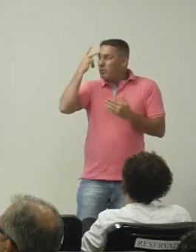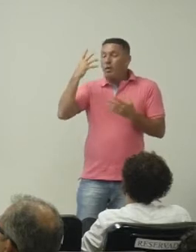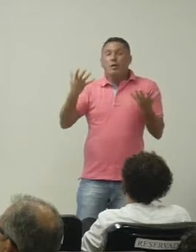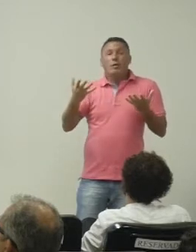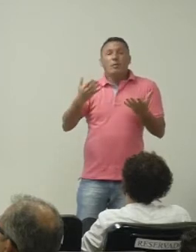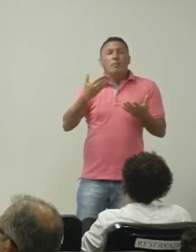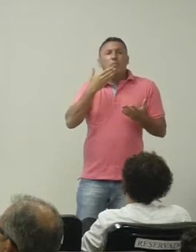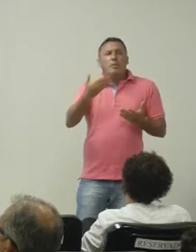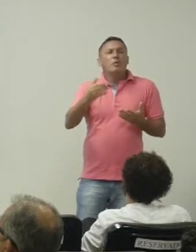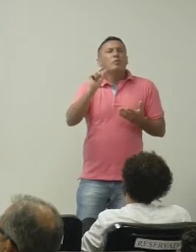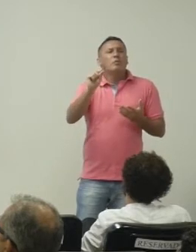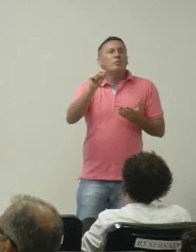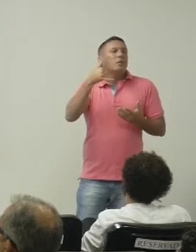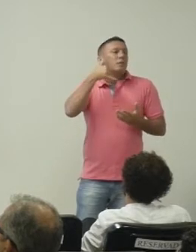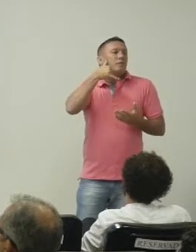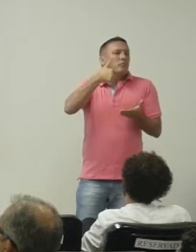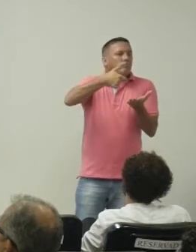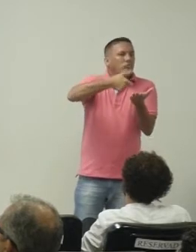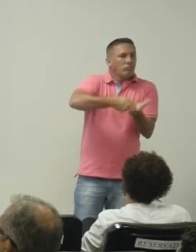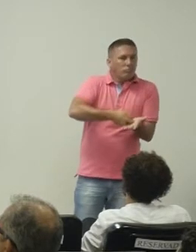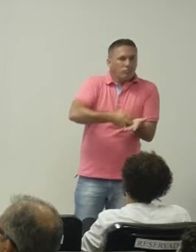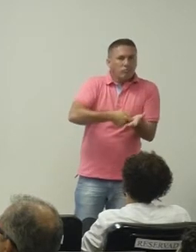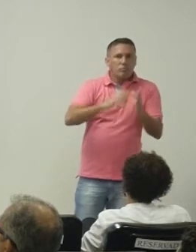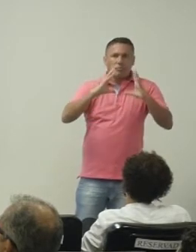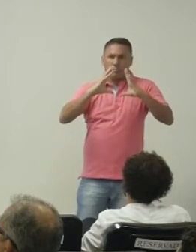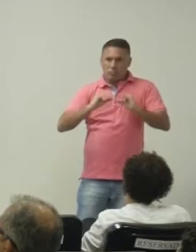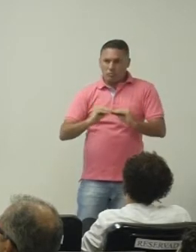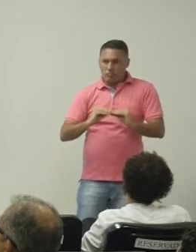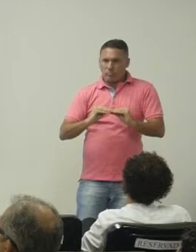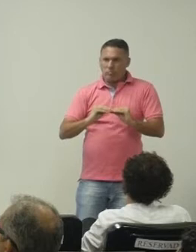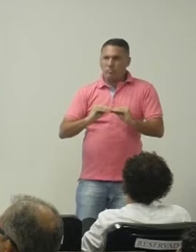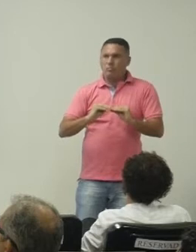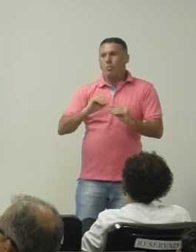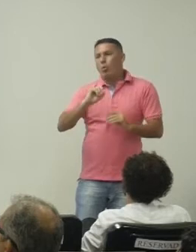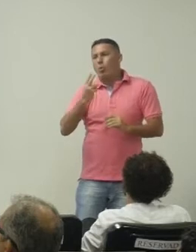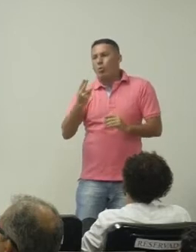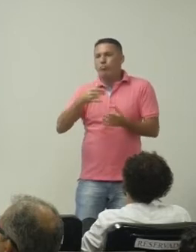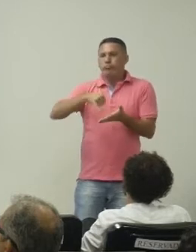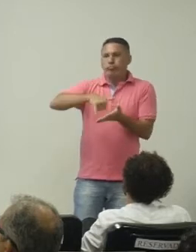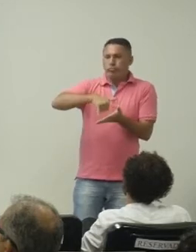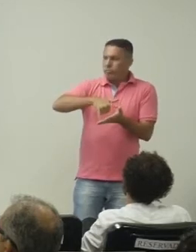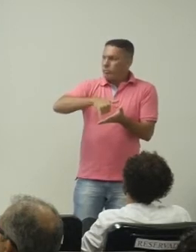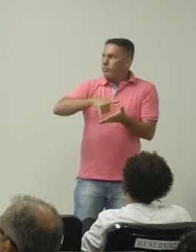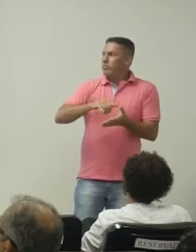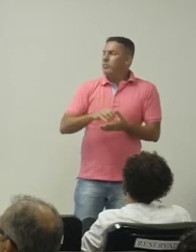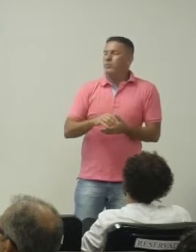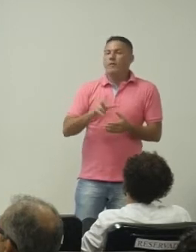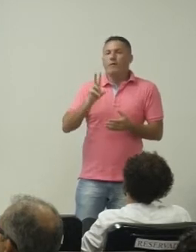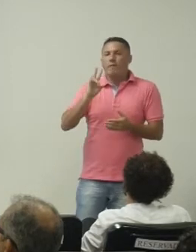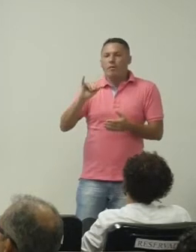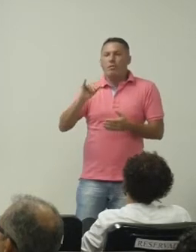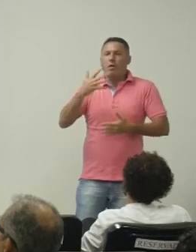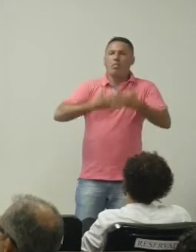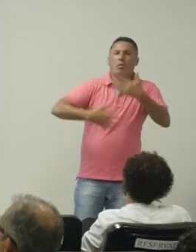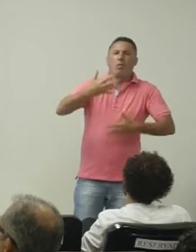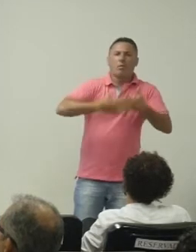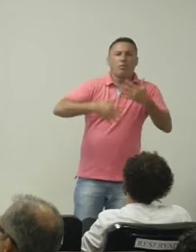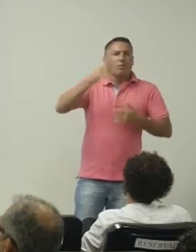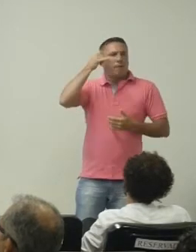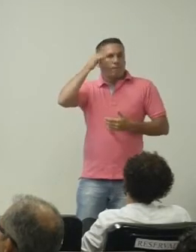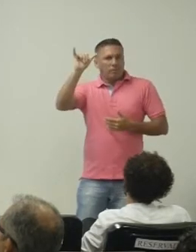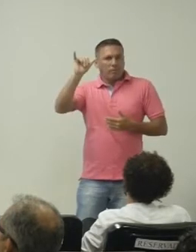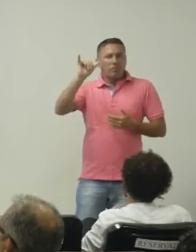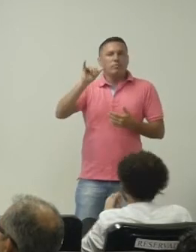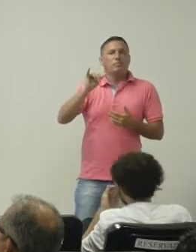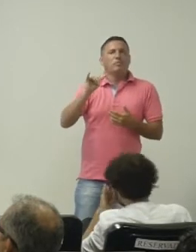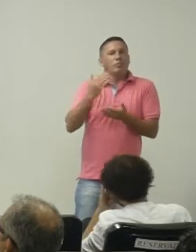desliguem os aparelhos celulares ou coloquem, né, no modo silencioso, para que os trabalhos possam correr